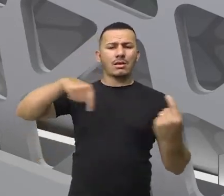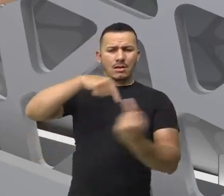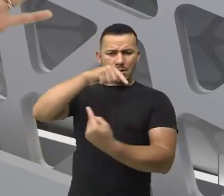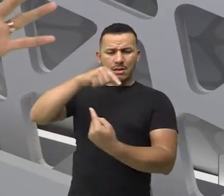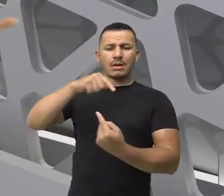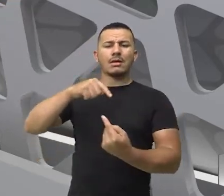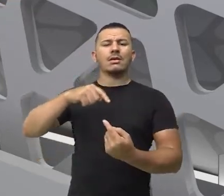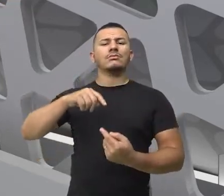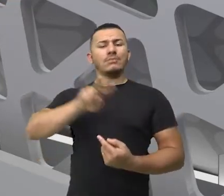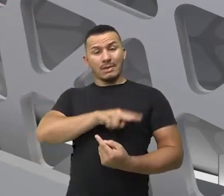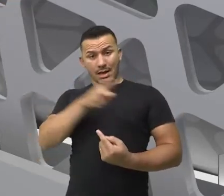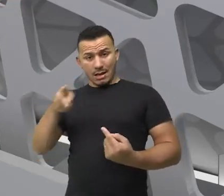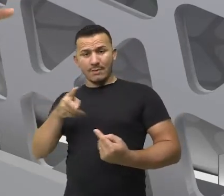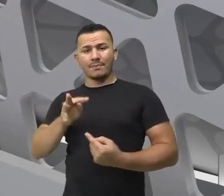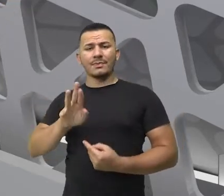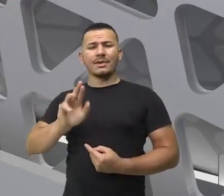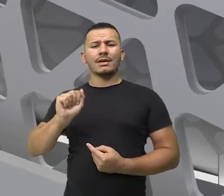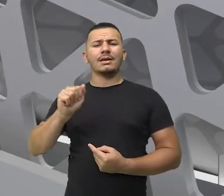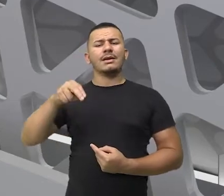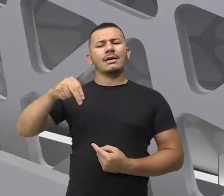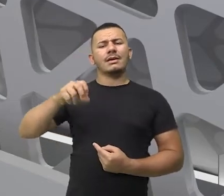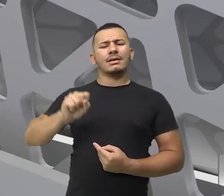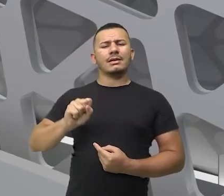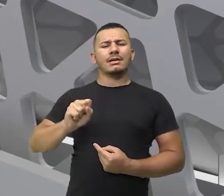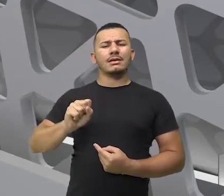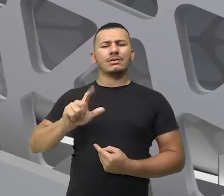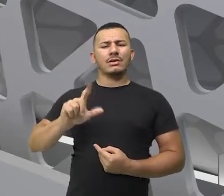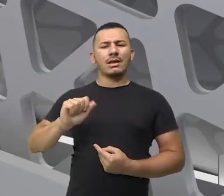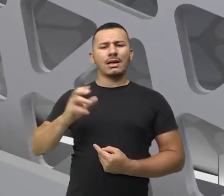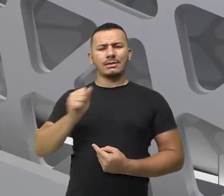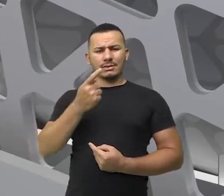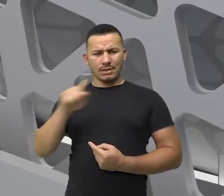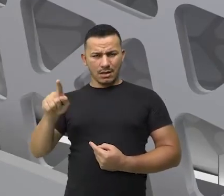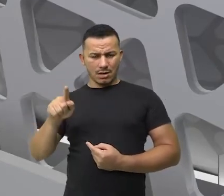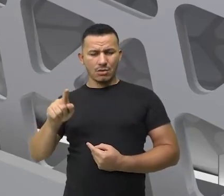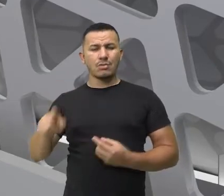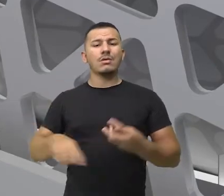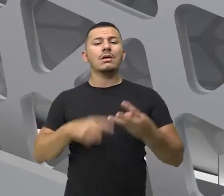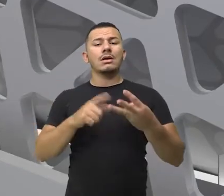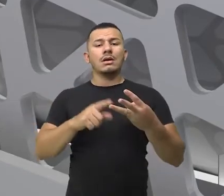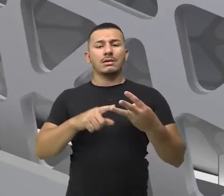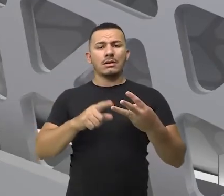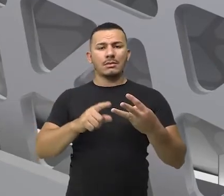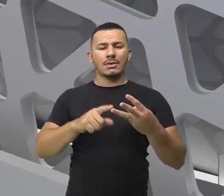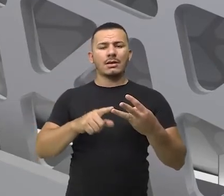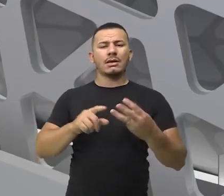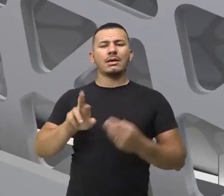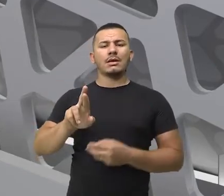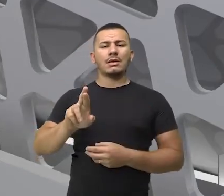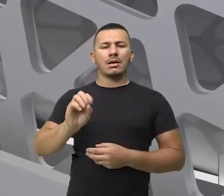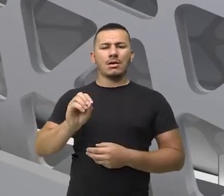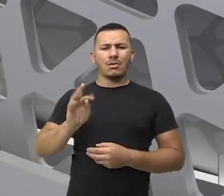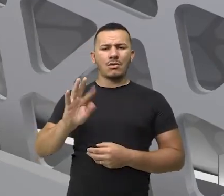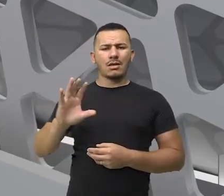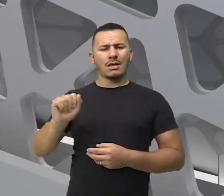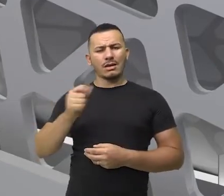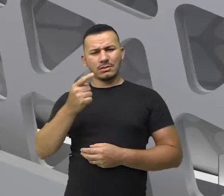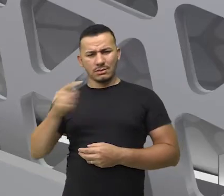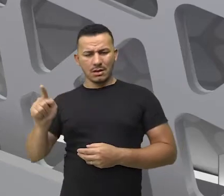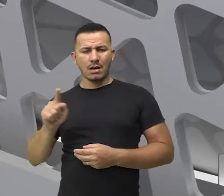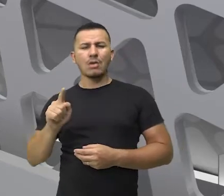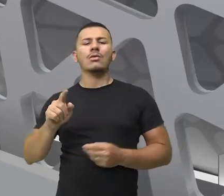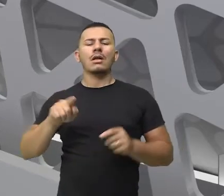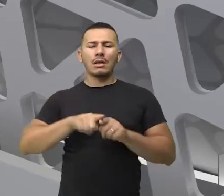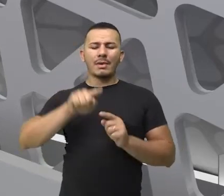e que é aquela que você arrasta e bota uma em cima da outra, e nós temos essa por transposição, que você vai girando, mas